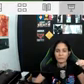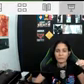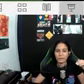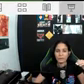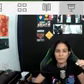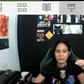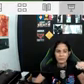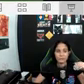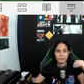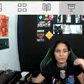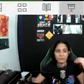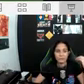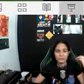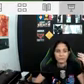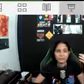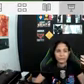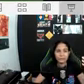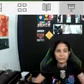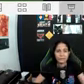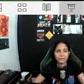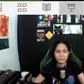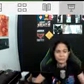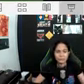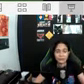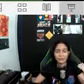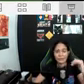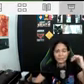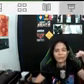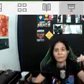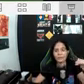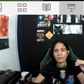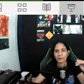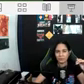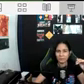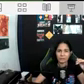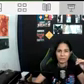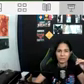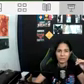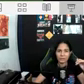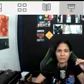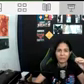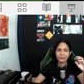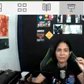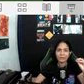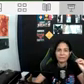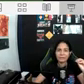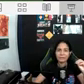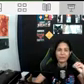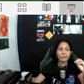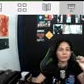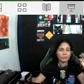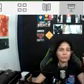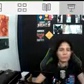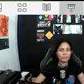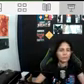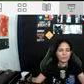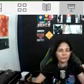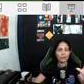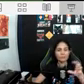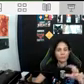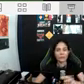vai fazer o quê? Isso vai ser o que a gente chama de desvio padrão. Ela saiu daquela média. Então, a gente precisa saber quando a